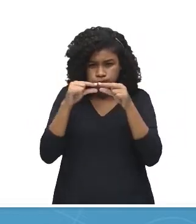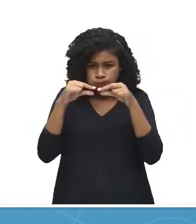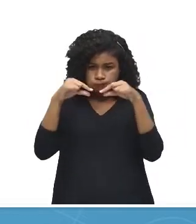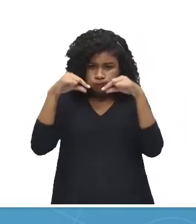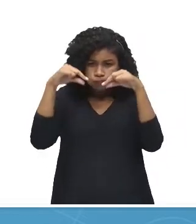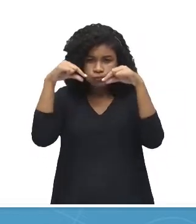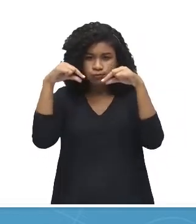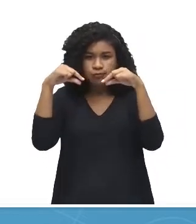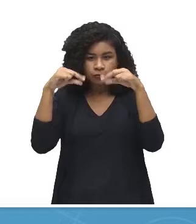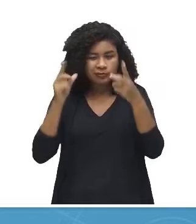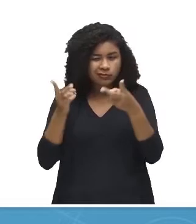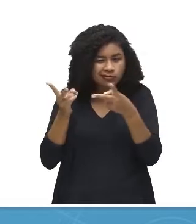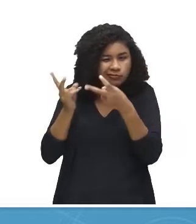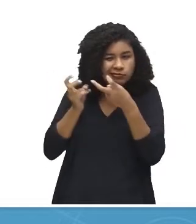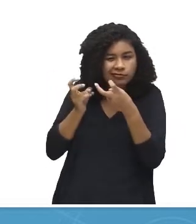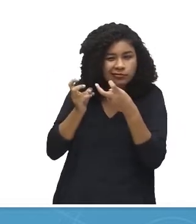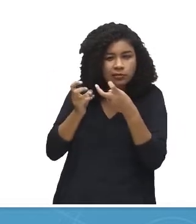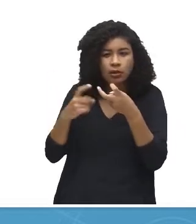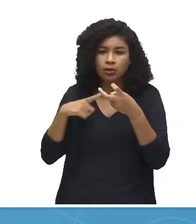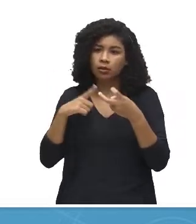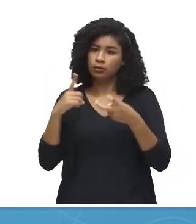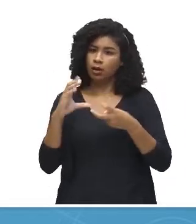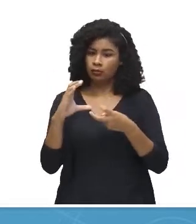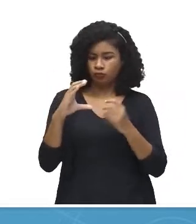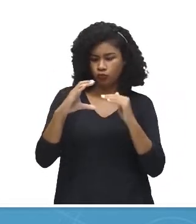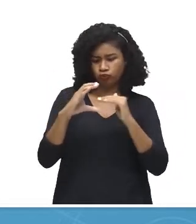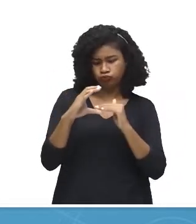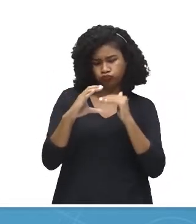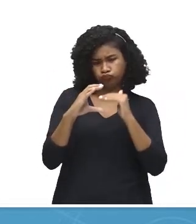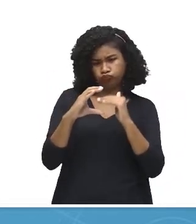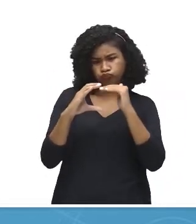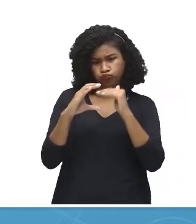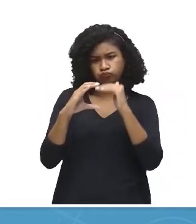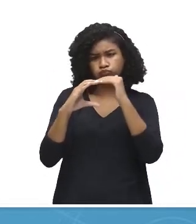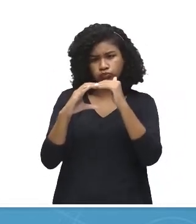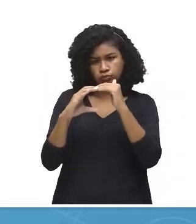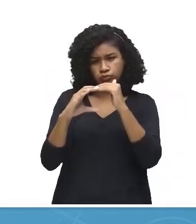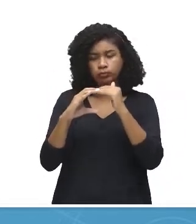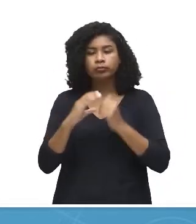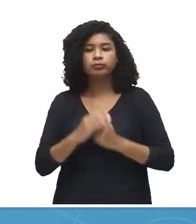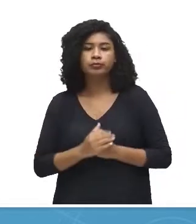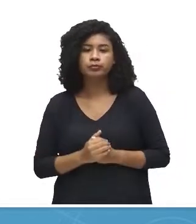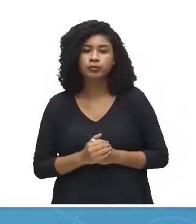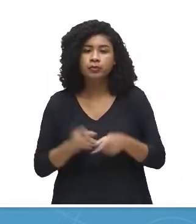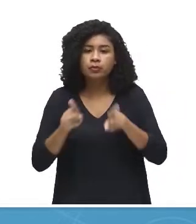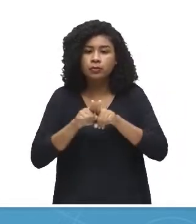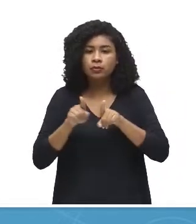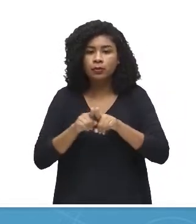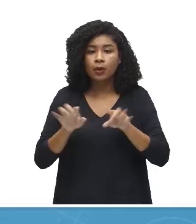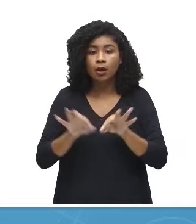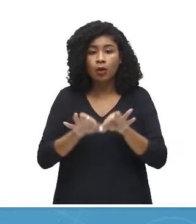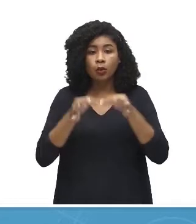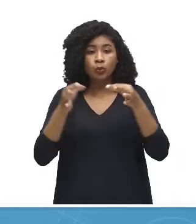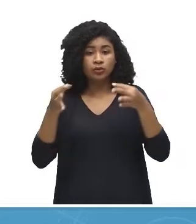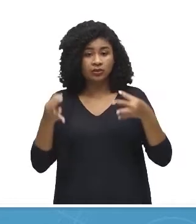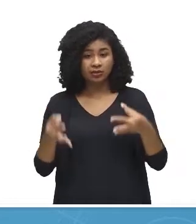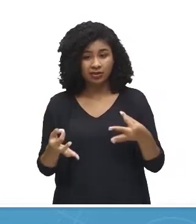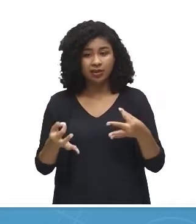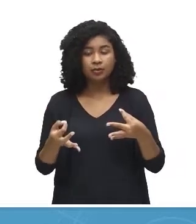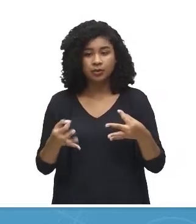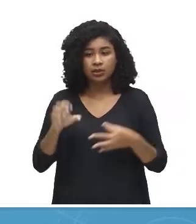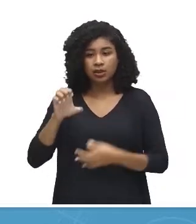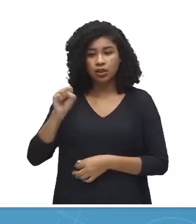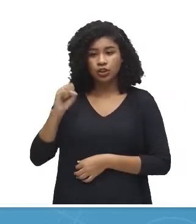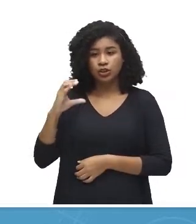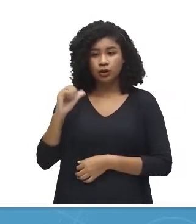né? E aí tem várias camadas de células. Temos aqui o epitélio escamoso simples, tá? Que